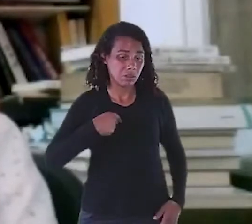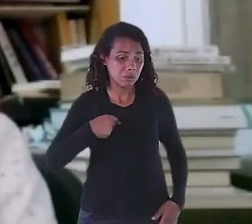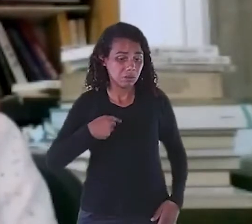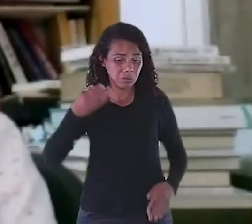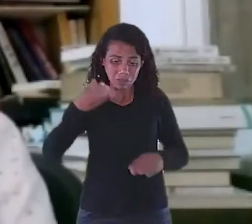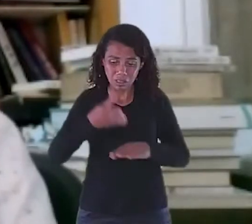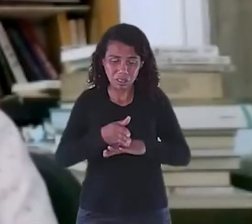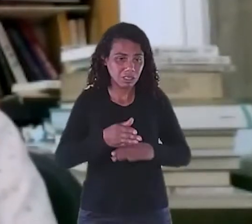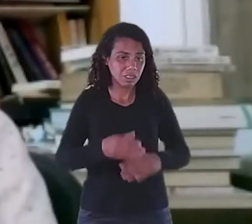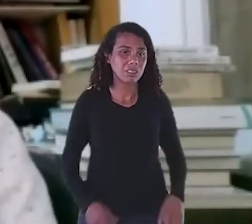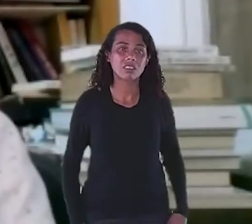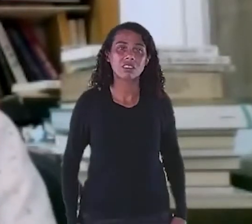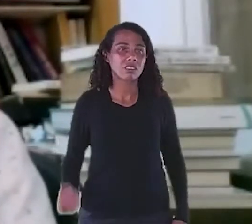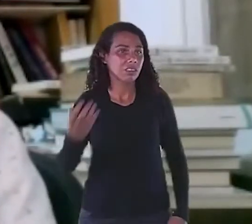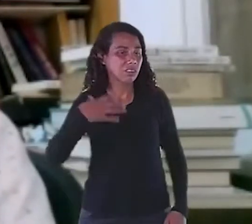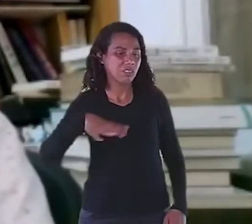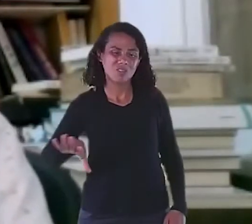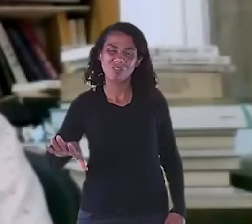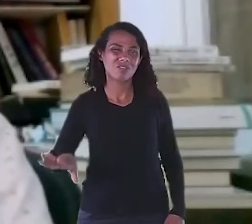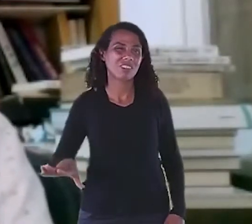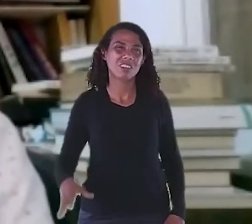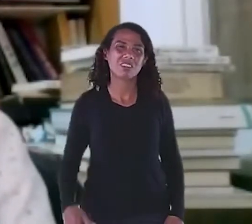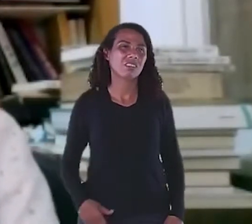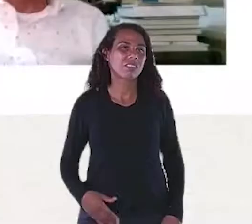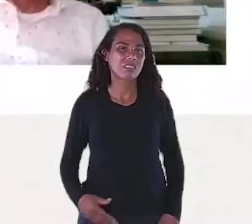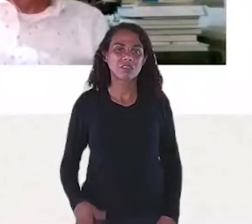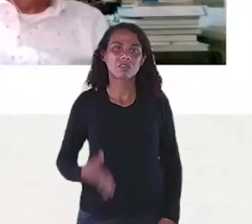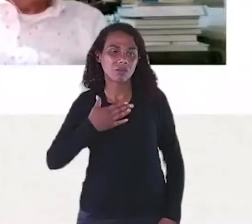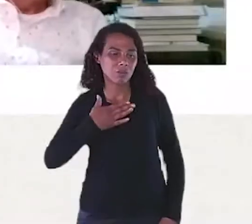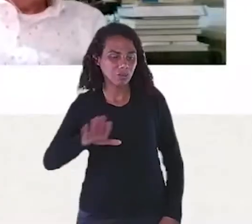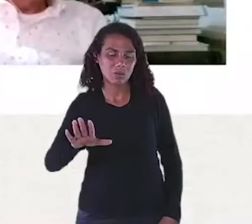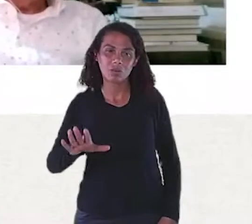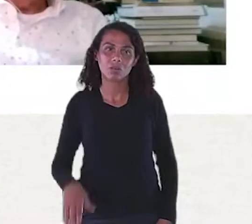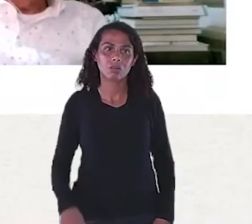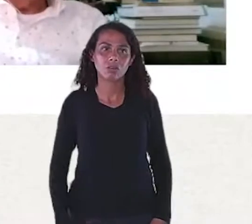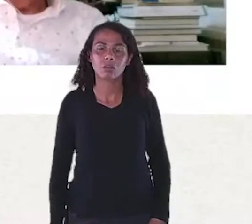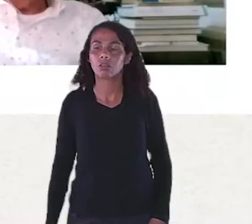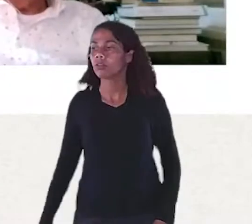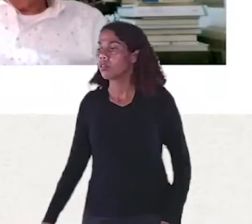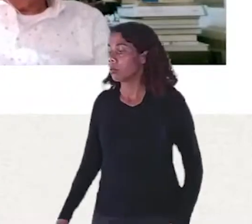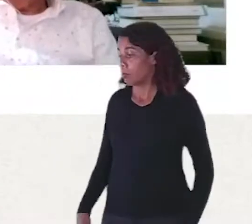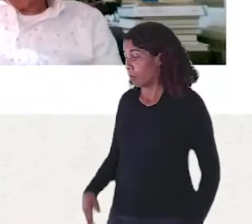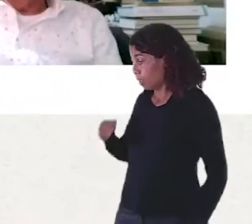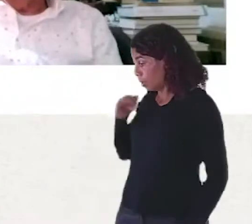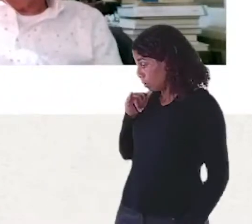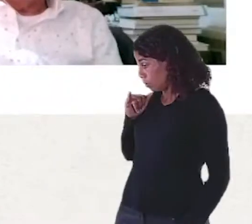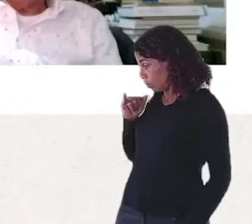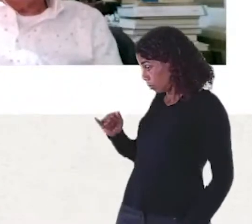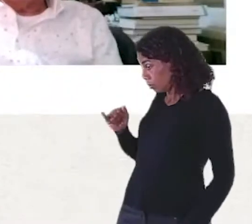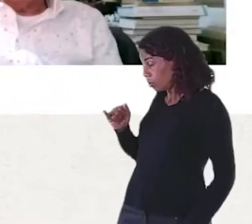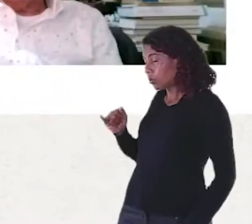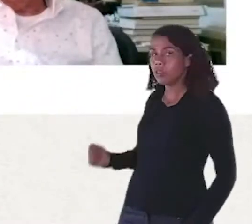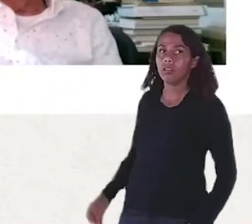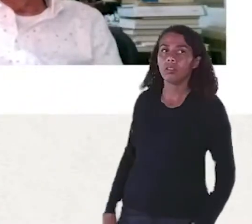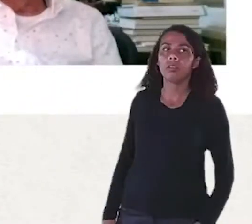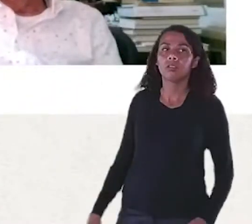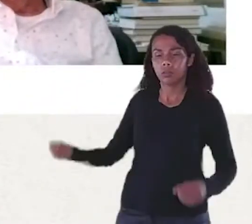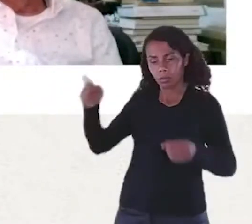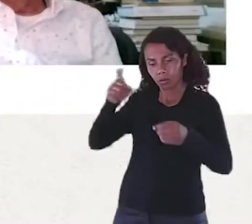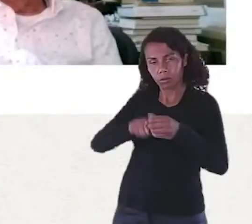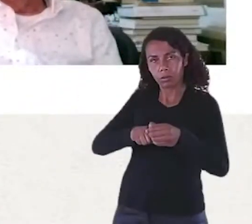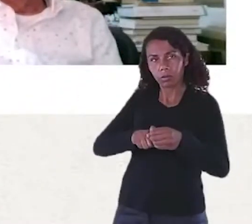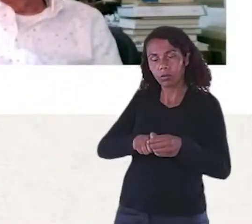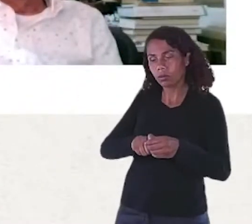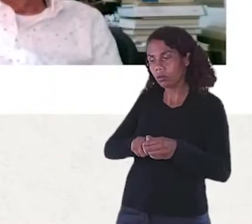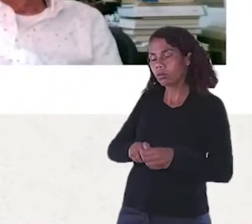Não, isso aí não, enfim. Mas, Humberto, voltando à origem, você foi